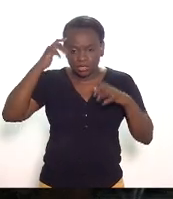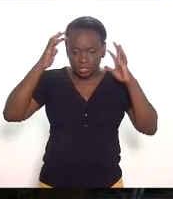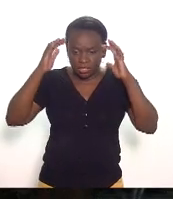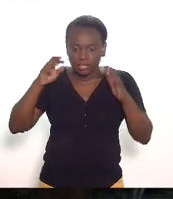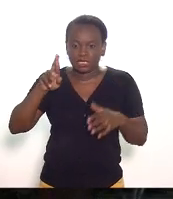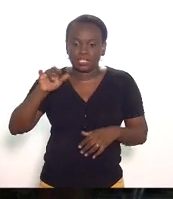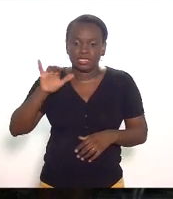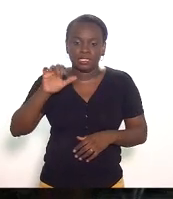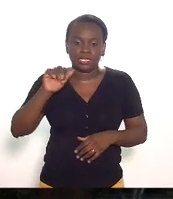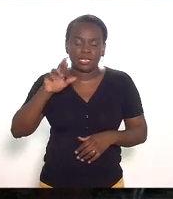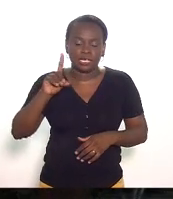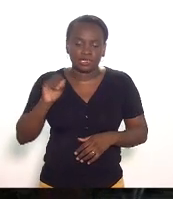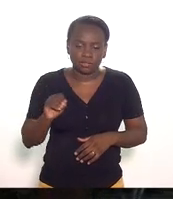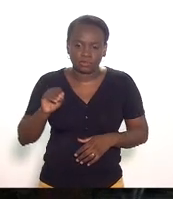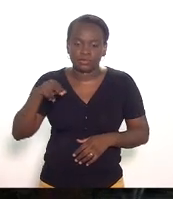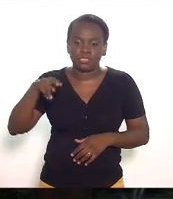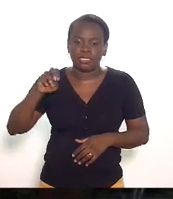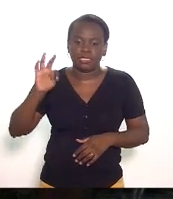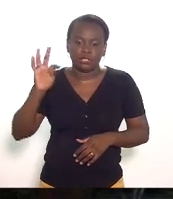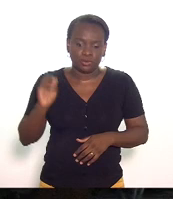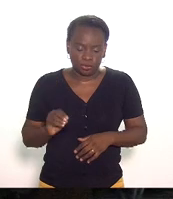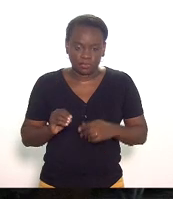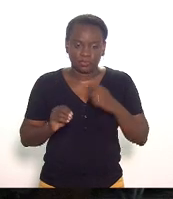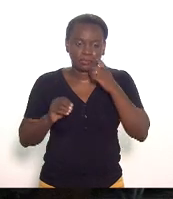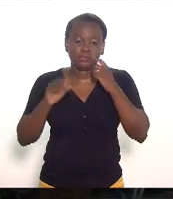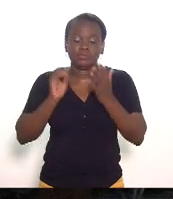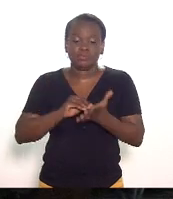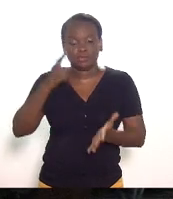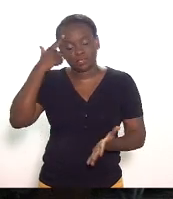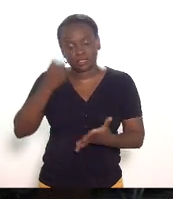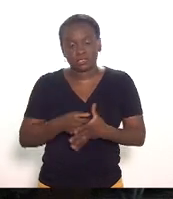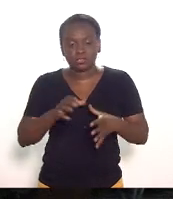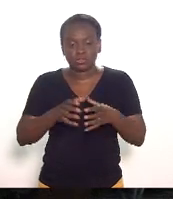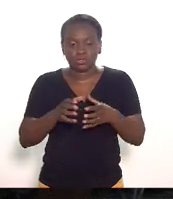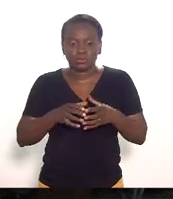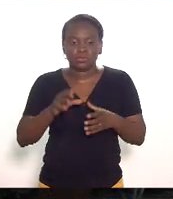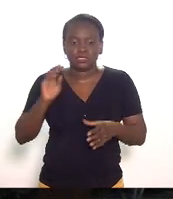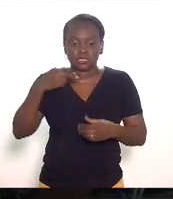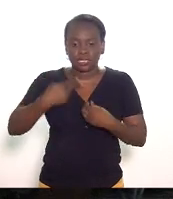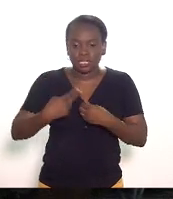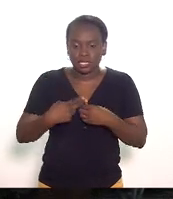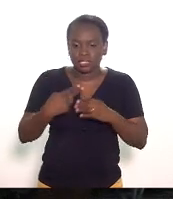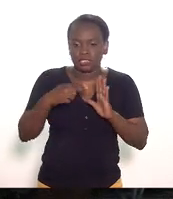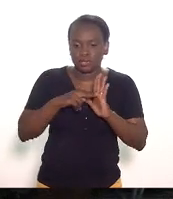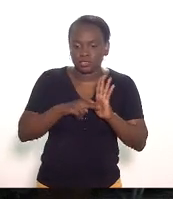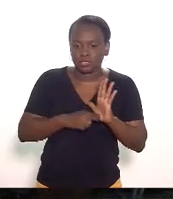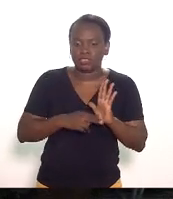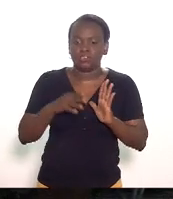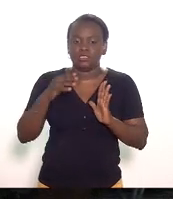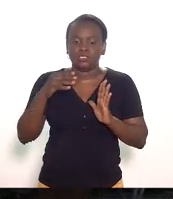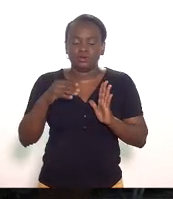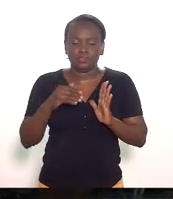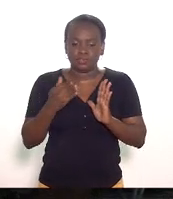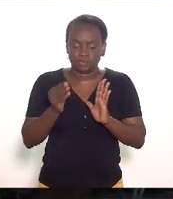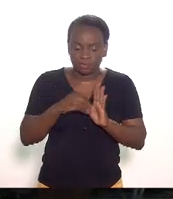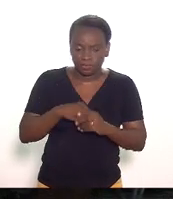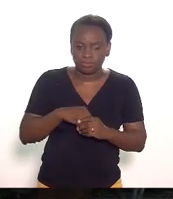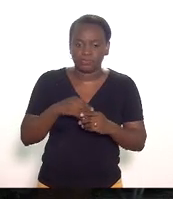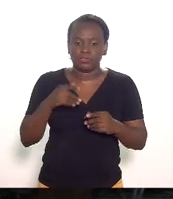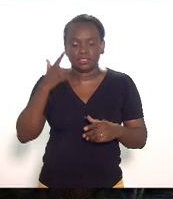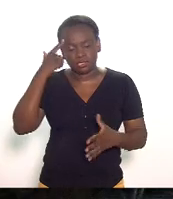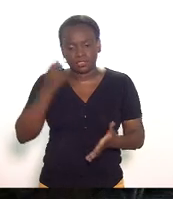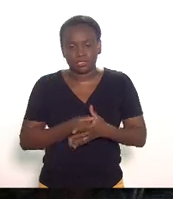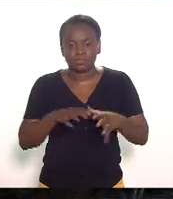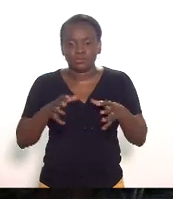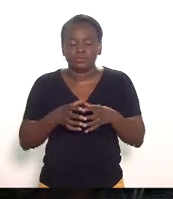Dr. Ricardo Otranto Neto, pendente de pareceres das comissões de normas internas e proposições externas. Para emitir